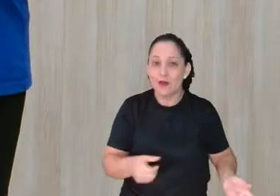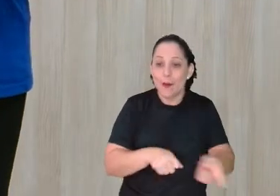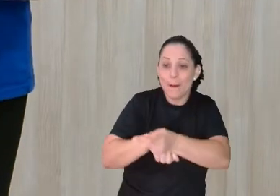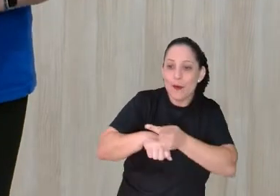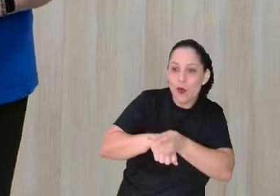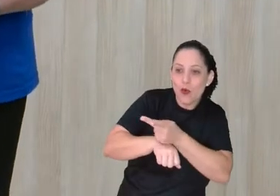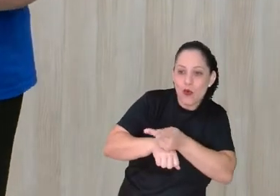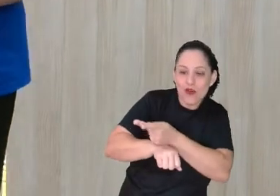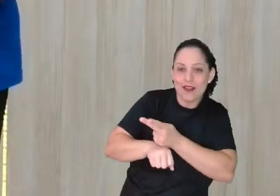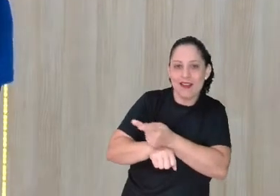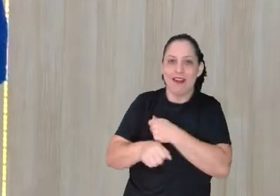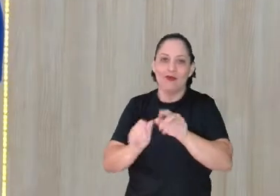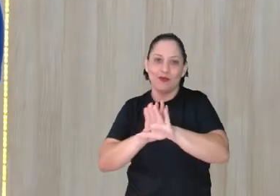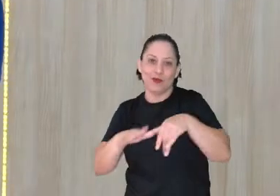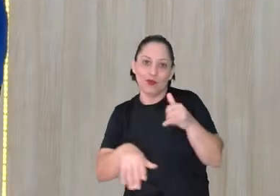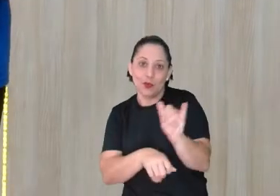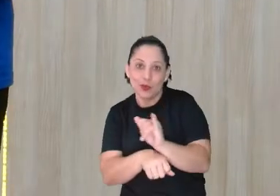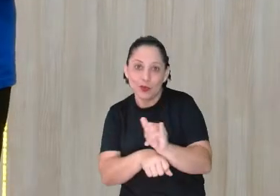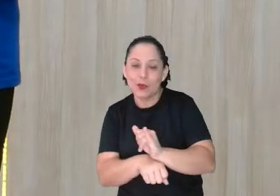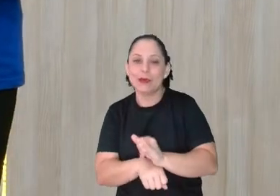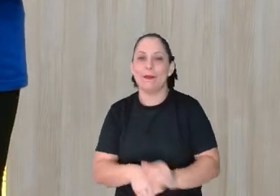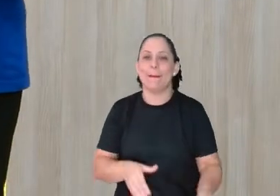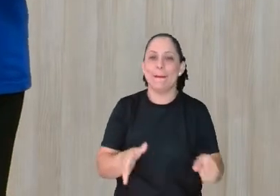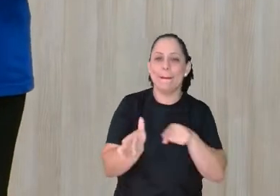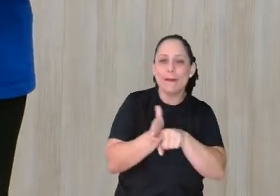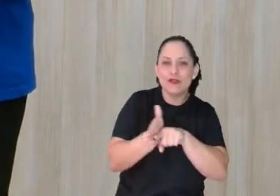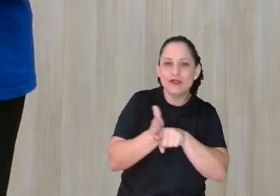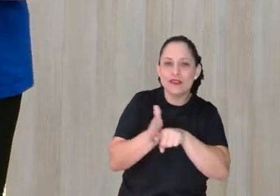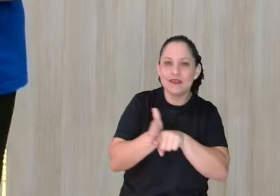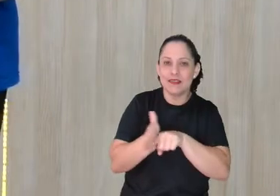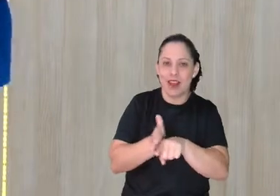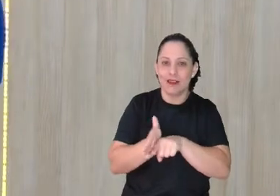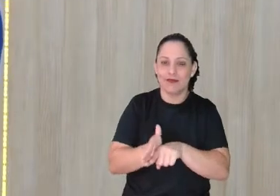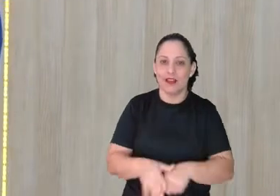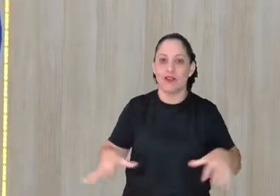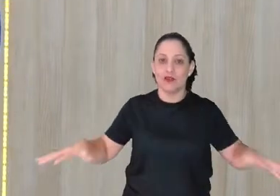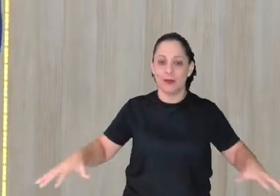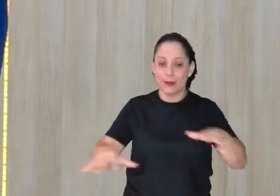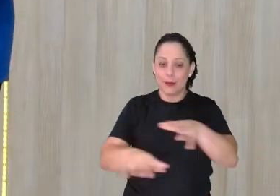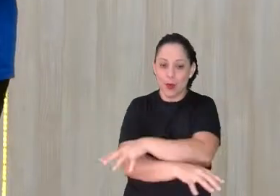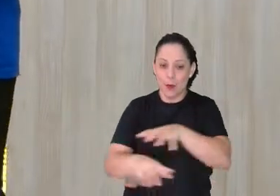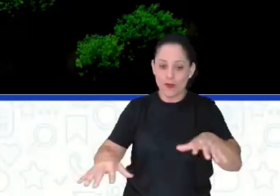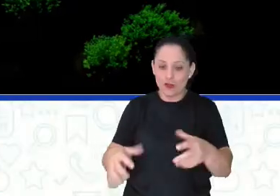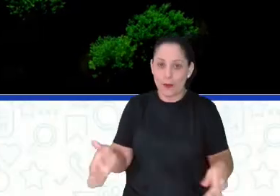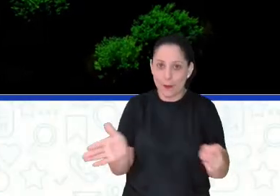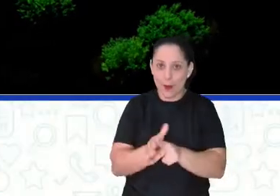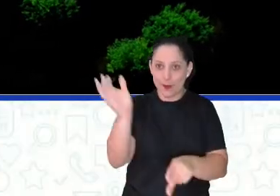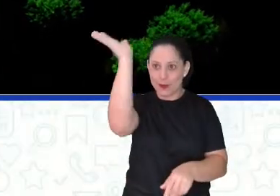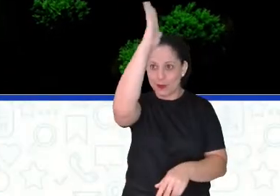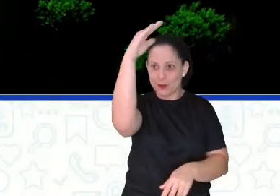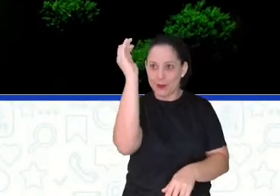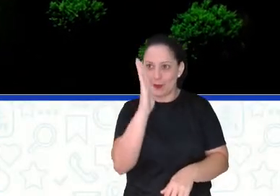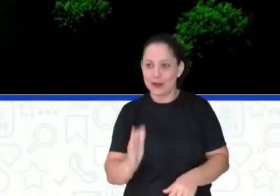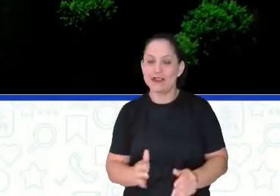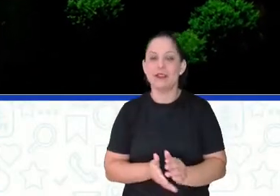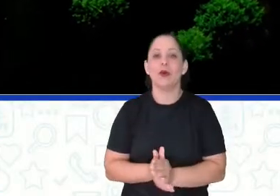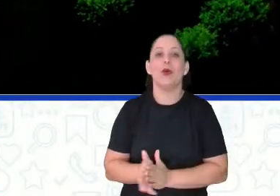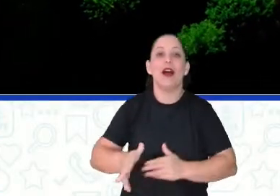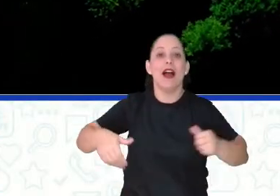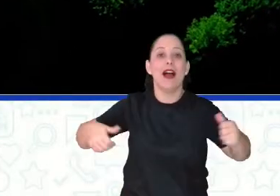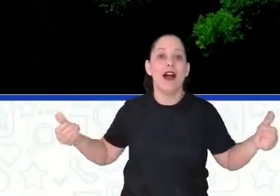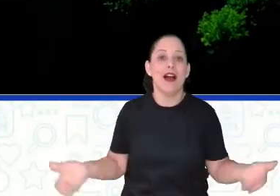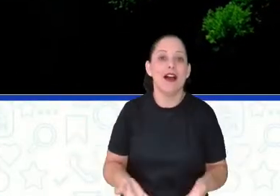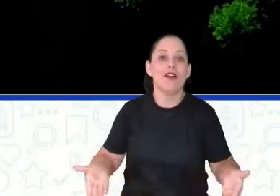e assiste a aula sobre biomas terrestres brasileiros. Mas vamos lá. Então, a gente agora vai navegar em cada um dos